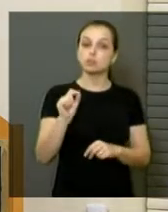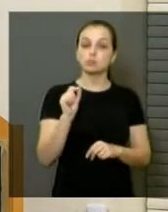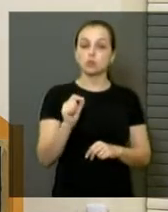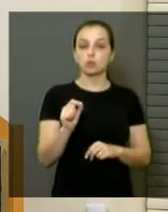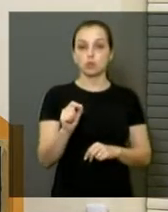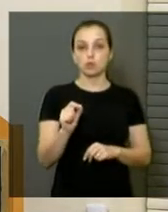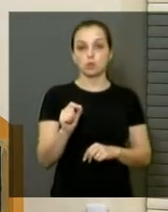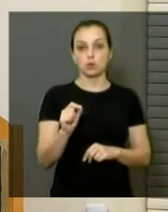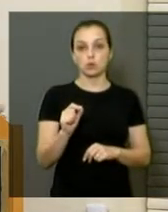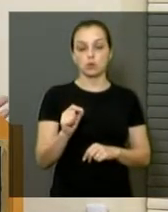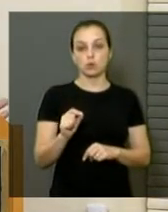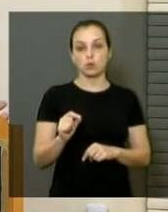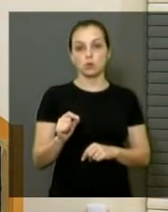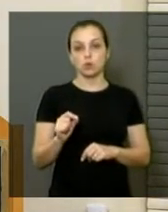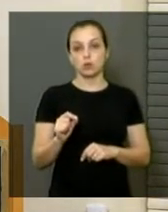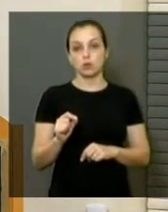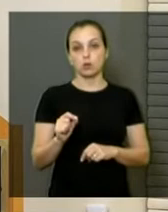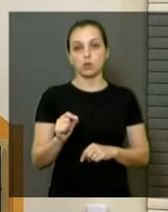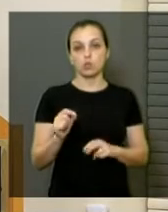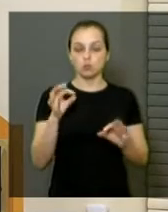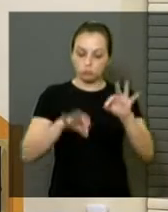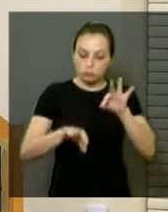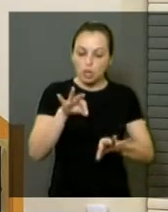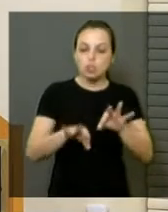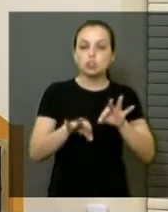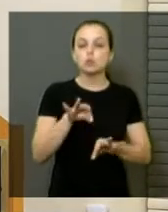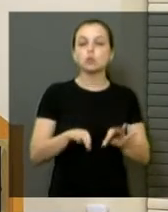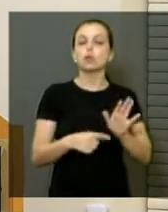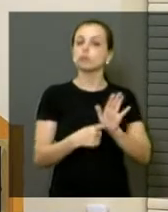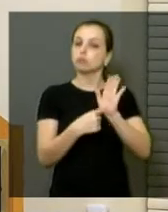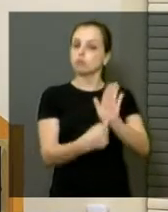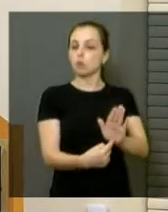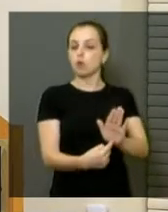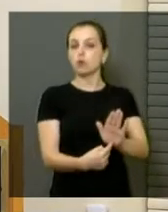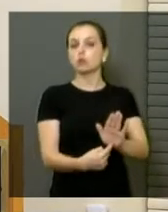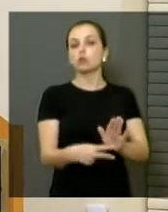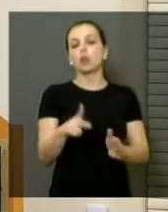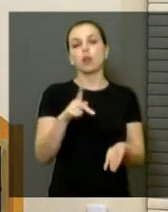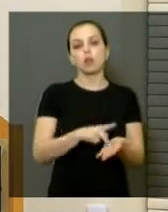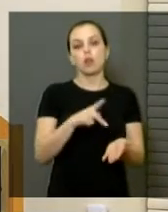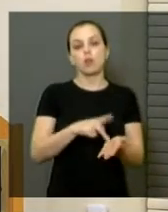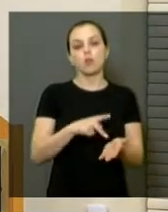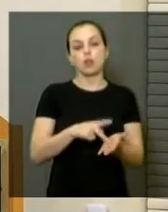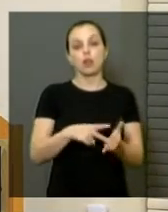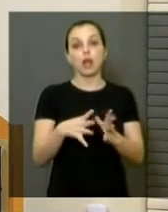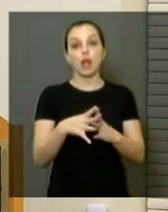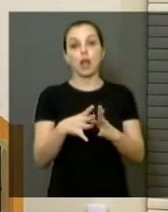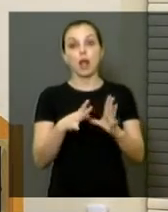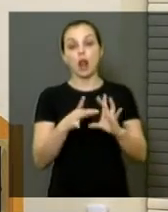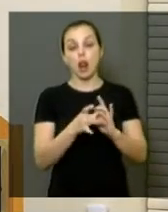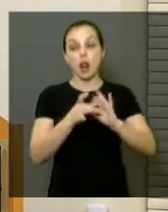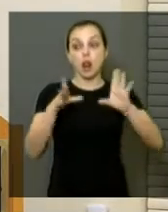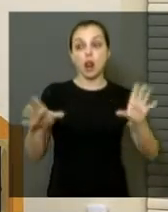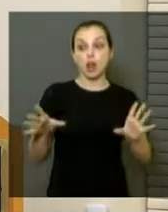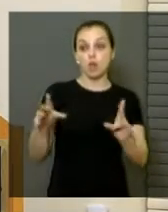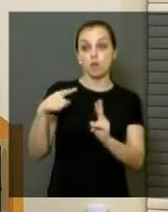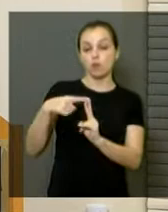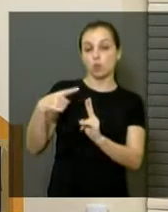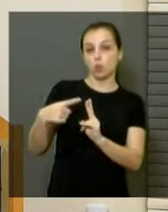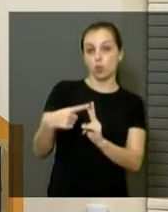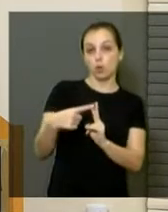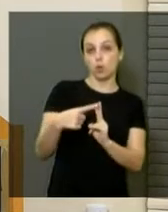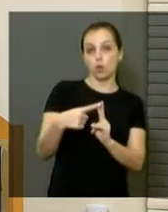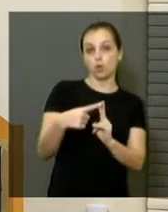que o júri chega, ela, na verdade, exime os dois recrutas